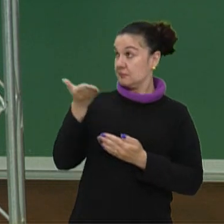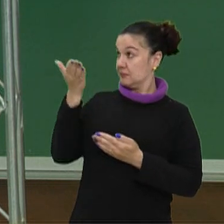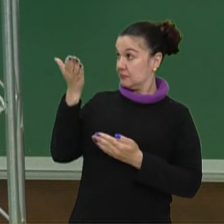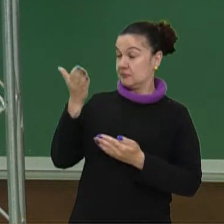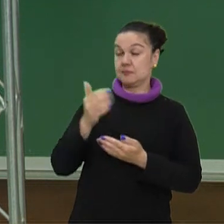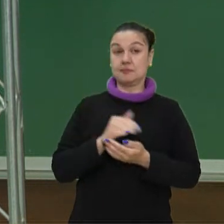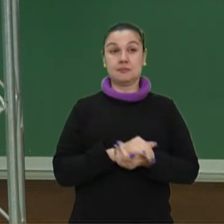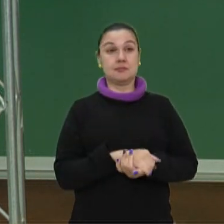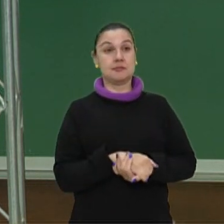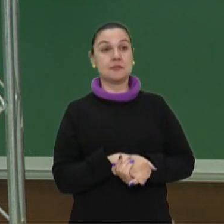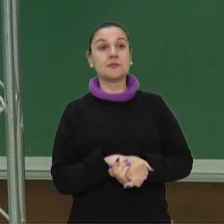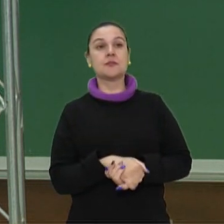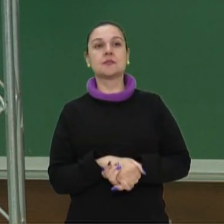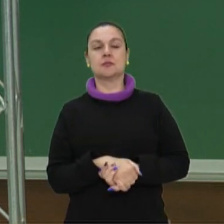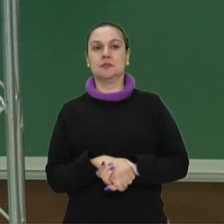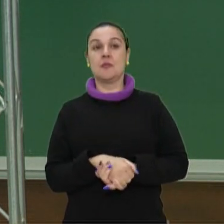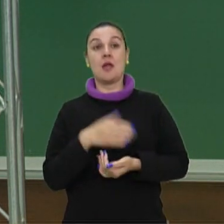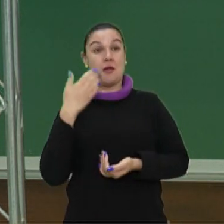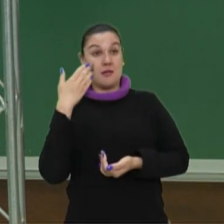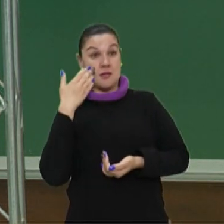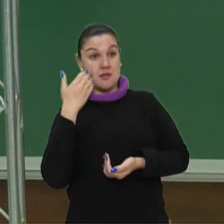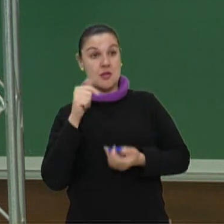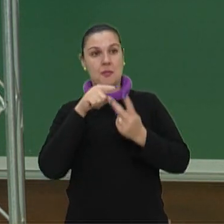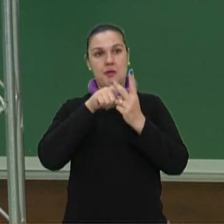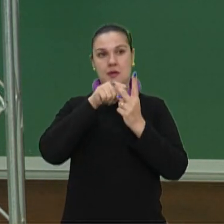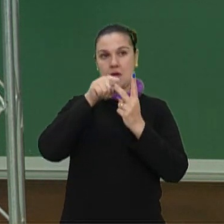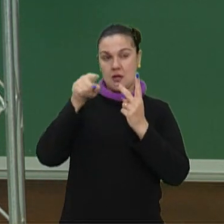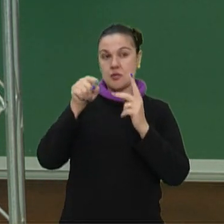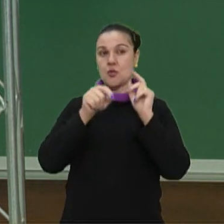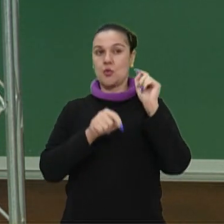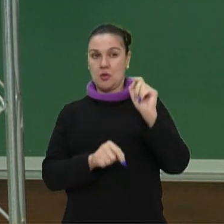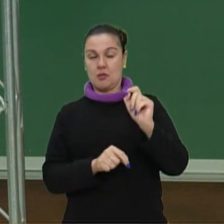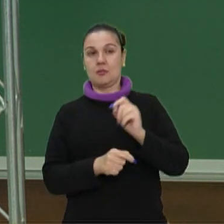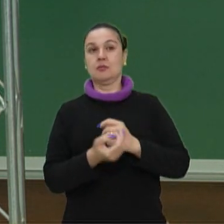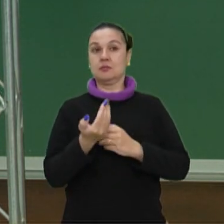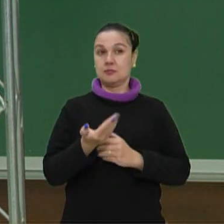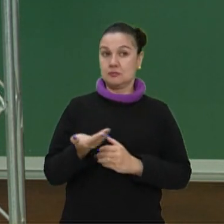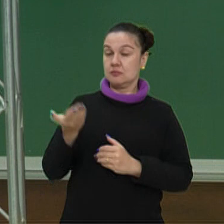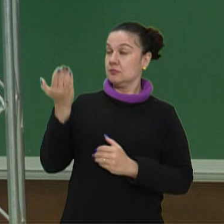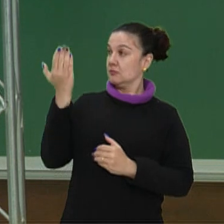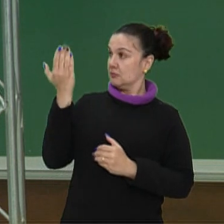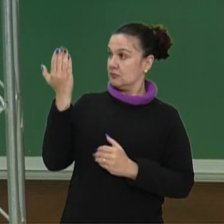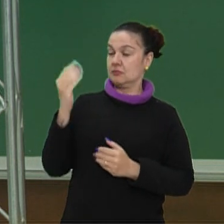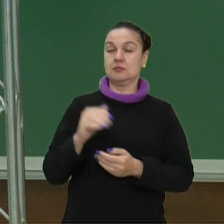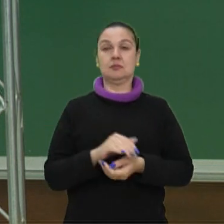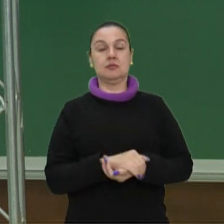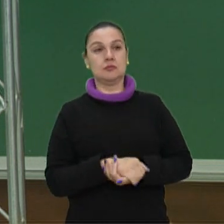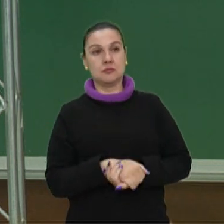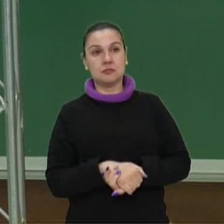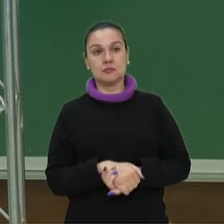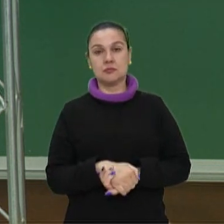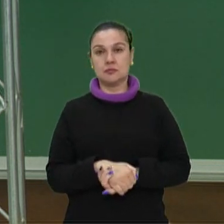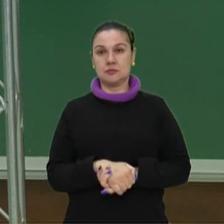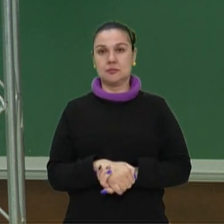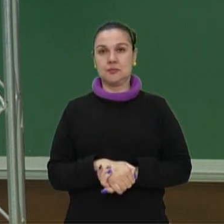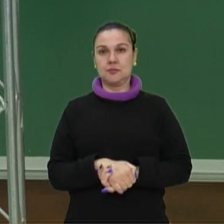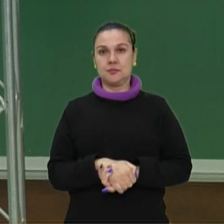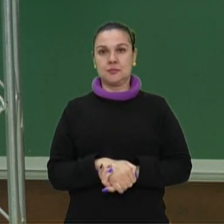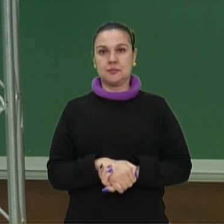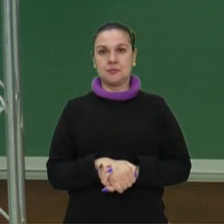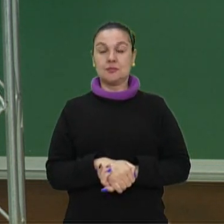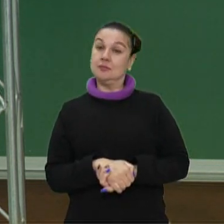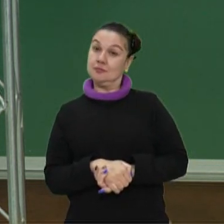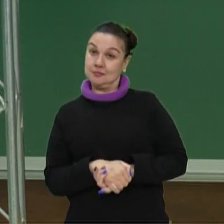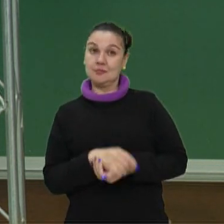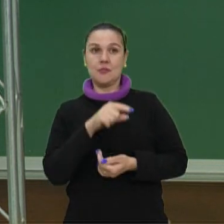3x² mais bx mais c igual a 0, sabendo que suas raízes reais são iguais a 1 mais raiz de 2 e 1 menos raiz de